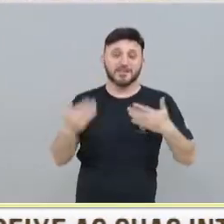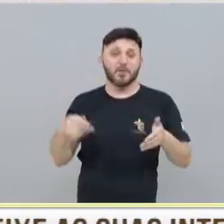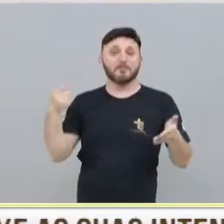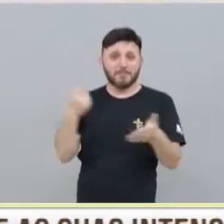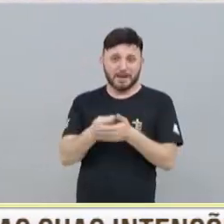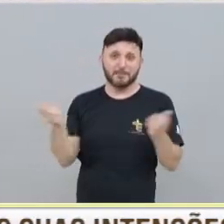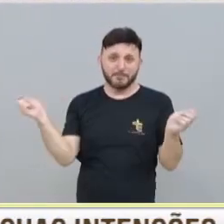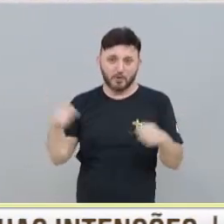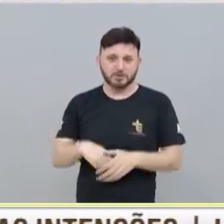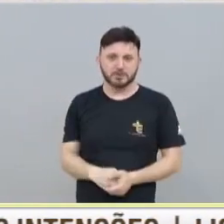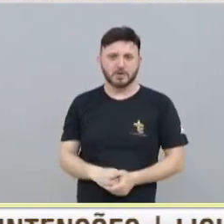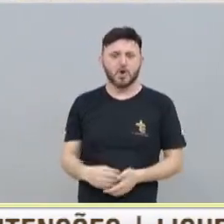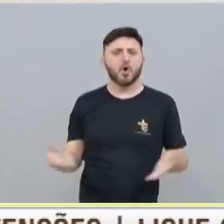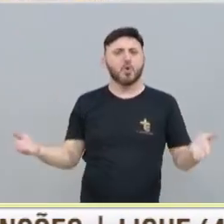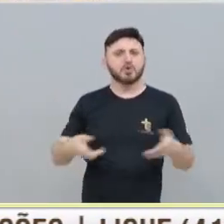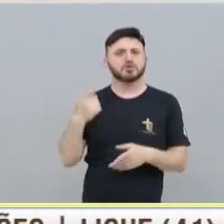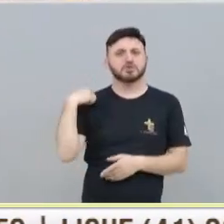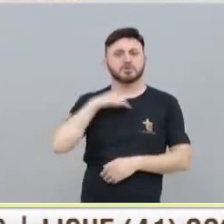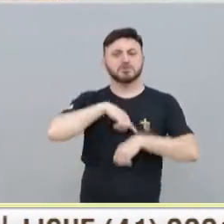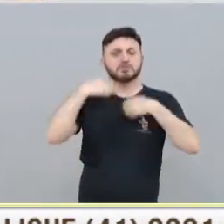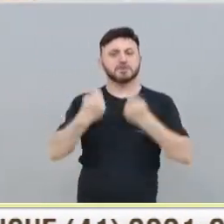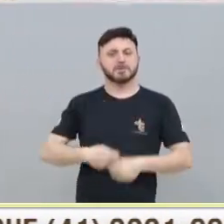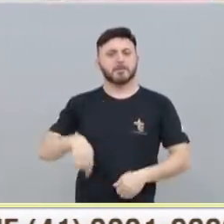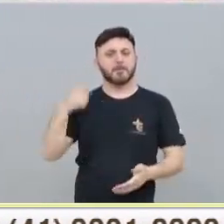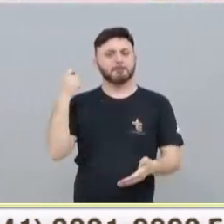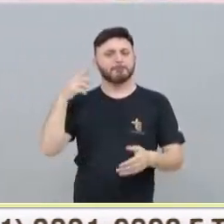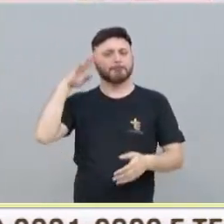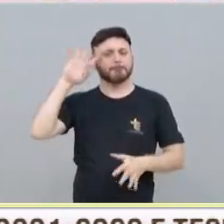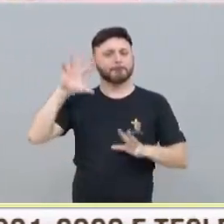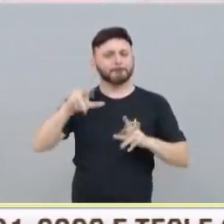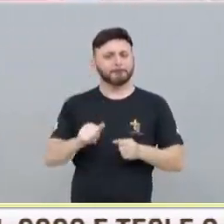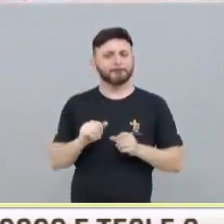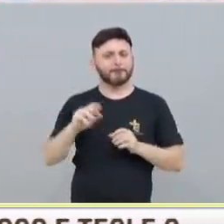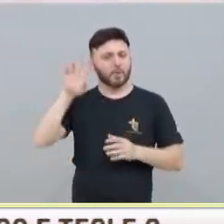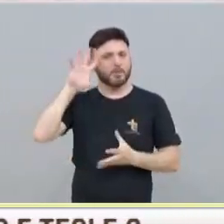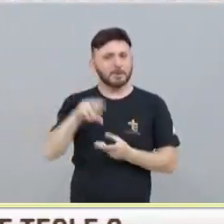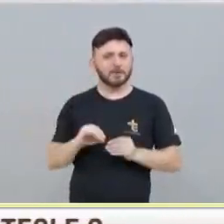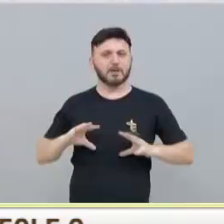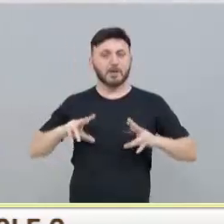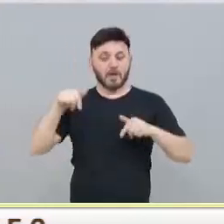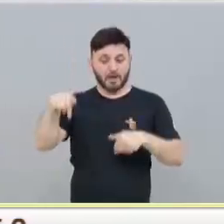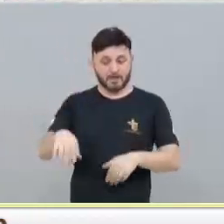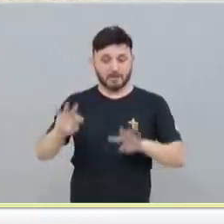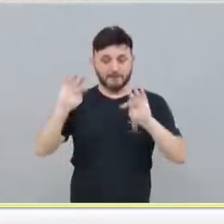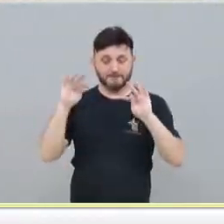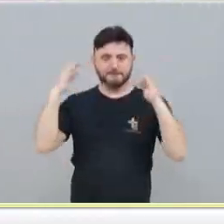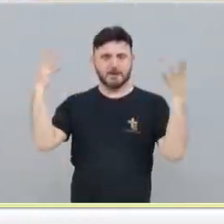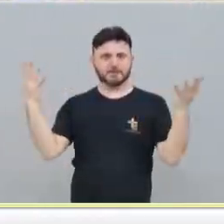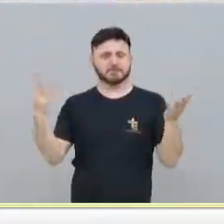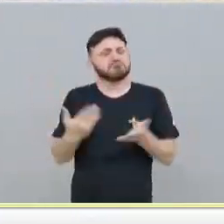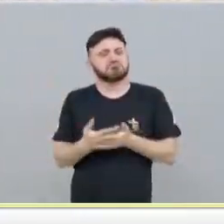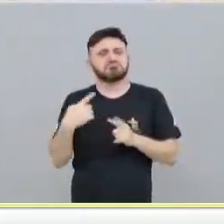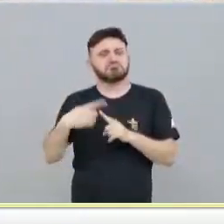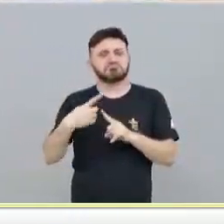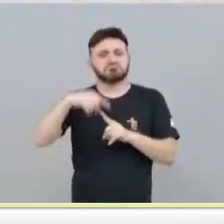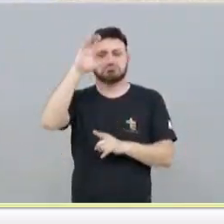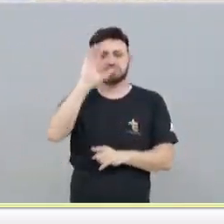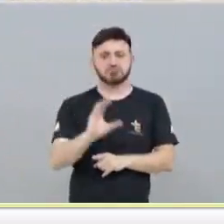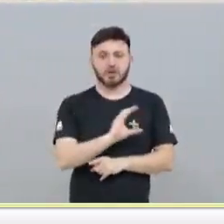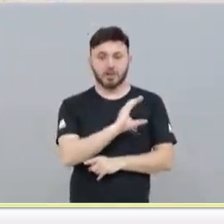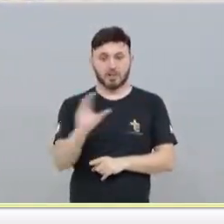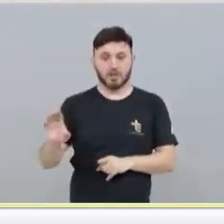festa é muito interessante a gente entender por quê porque o evangelho